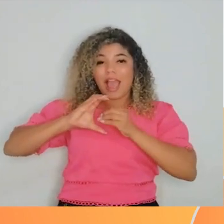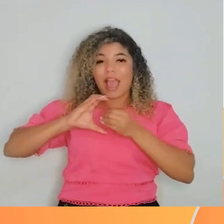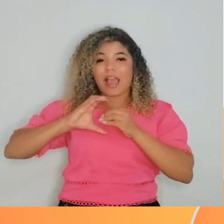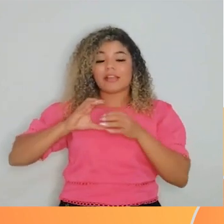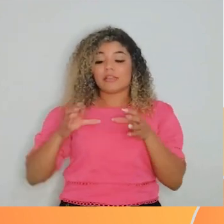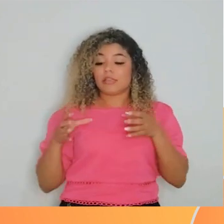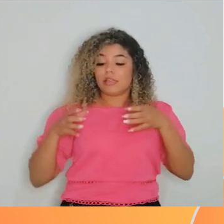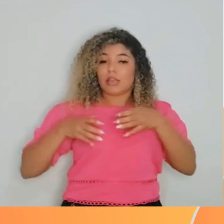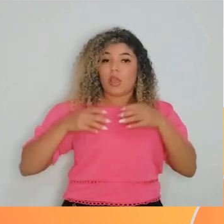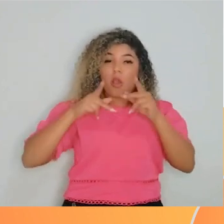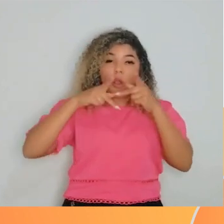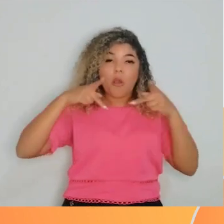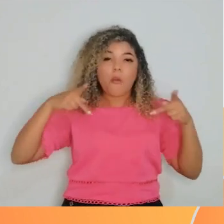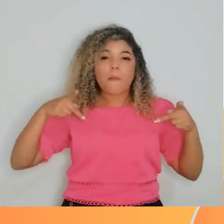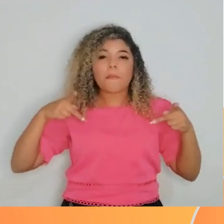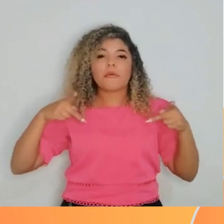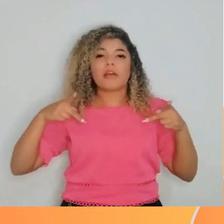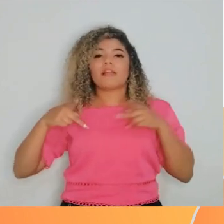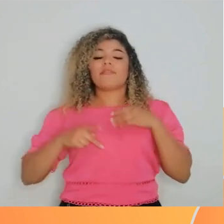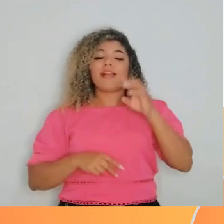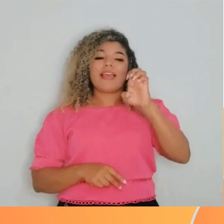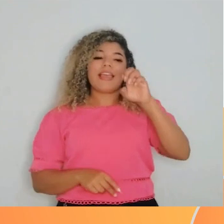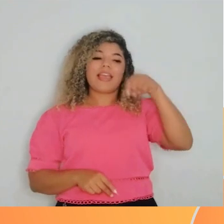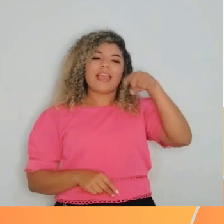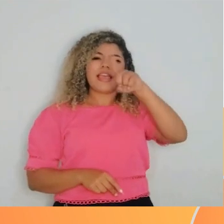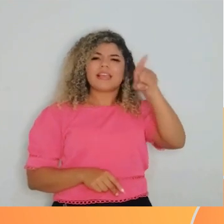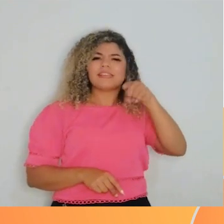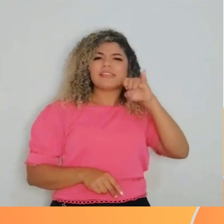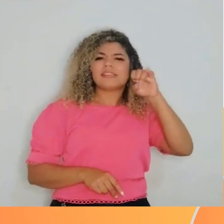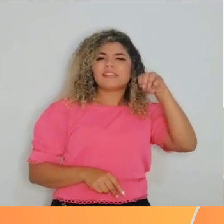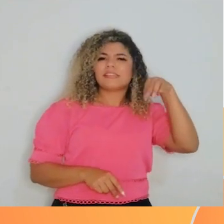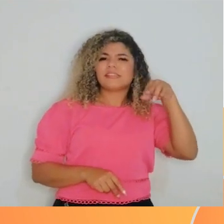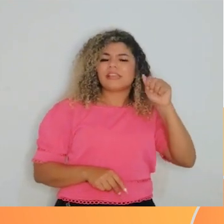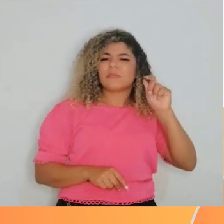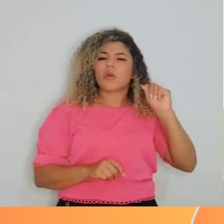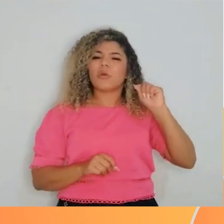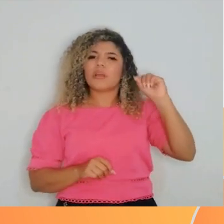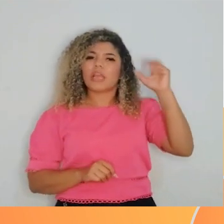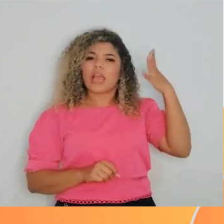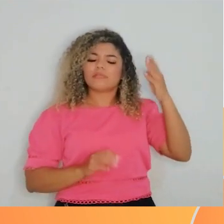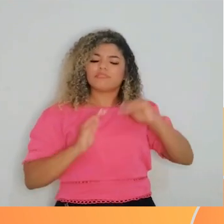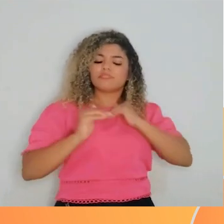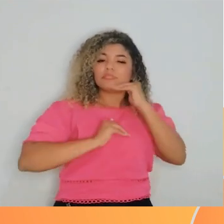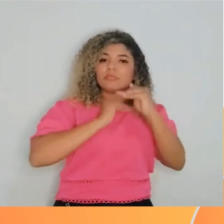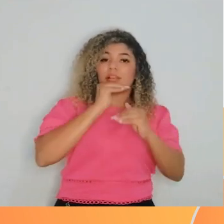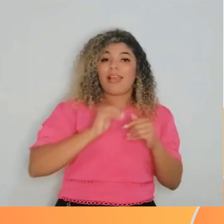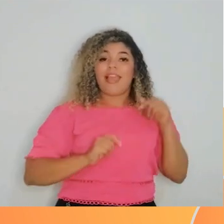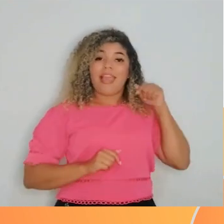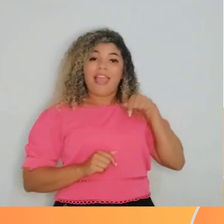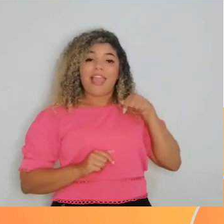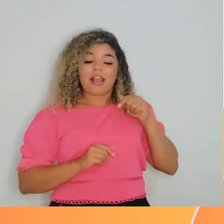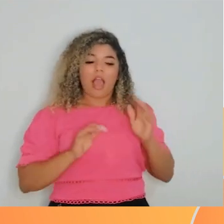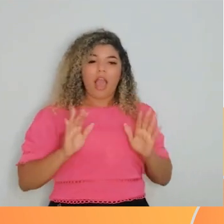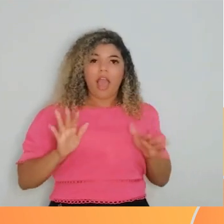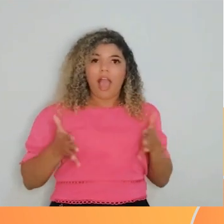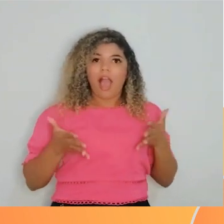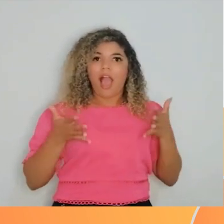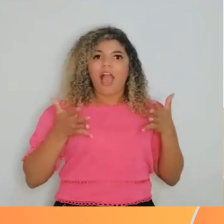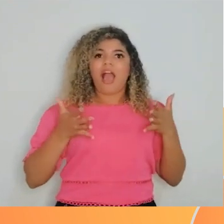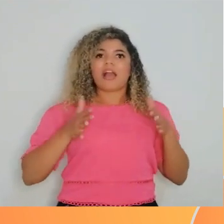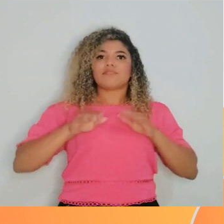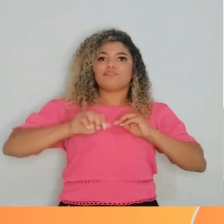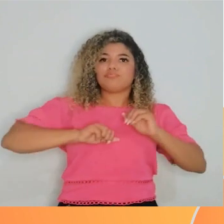algum grupo de proteínas que são chamadas de enzimas. Então, por que elas atuam nesse desenvolvimento? Elas acabam acelerando